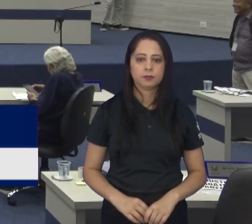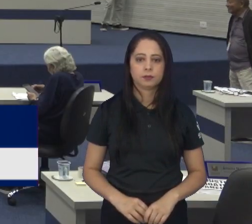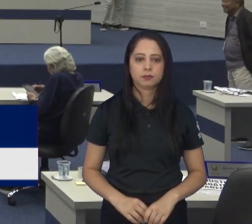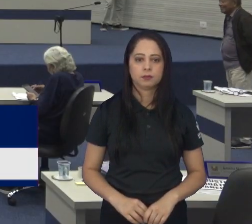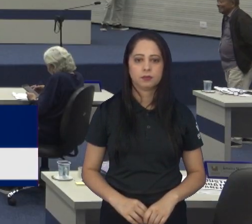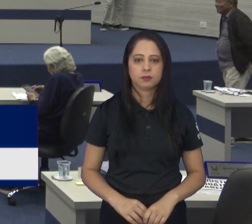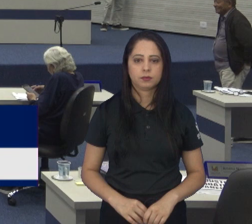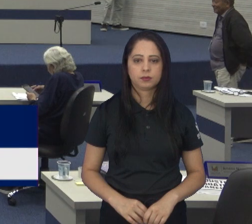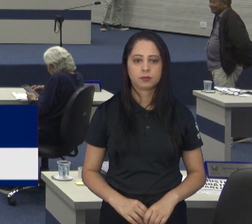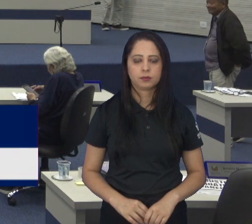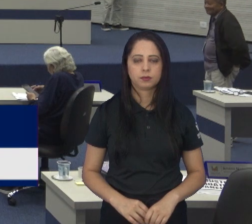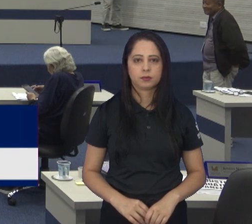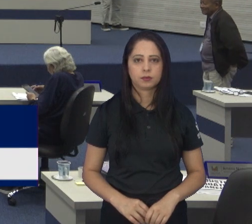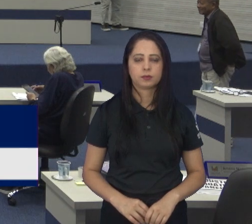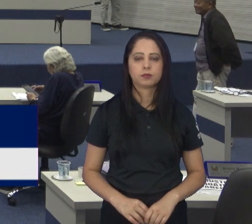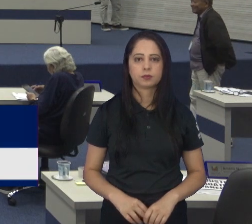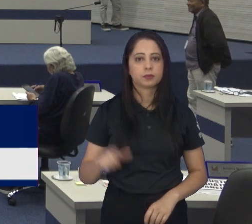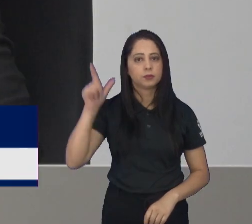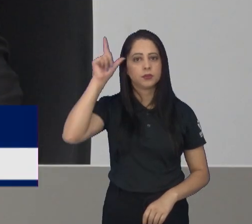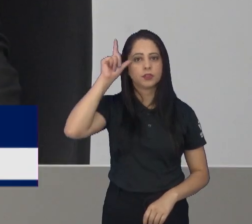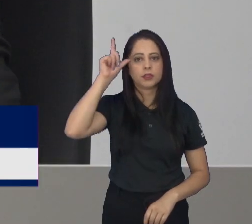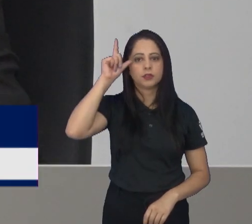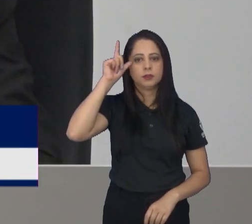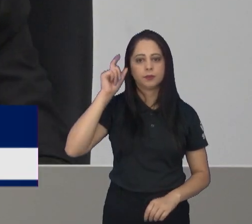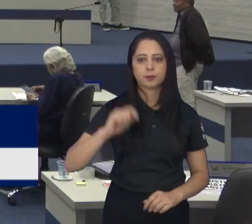Justificativa de votação, vereador Lindo Bispo.